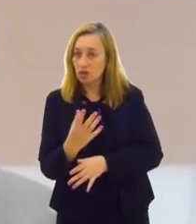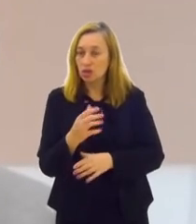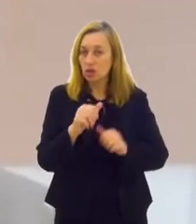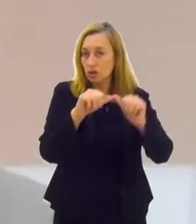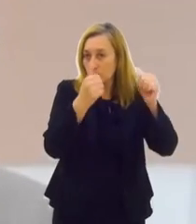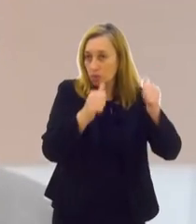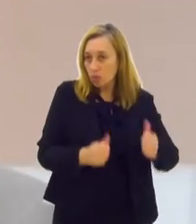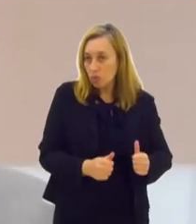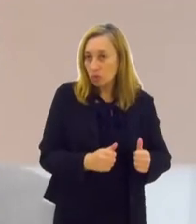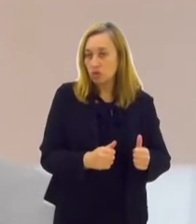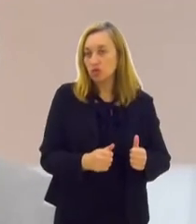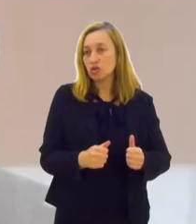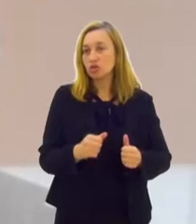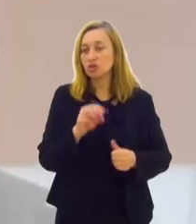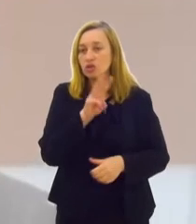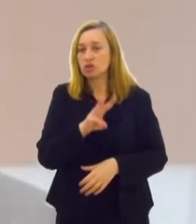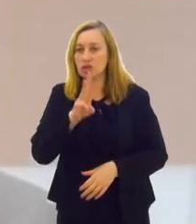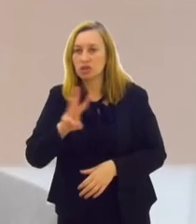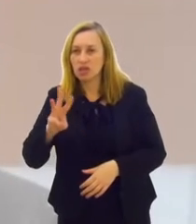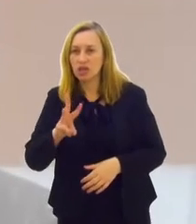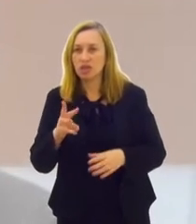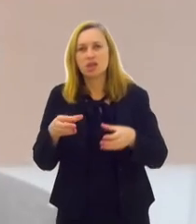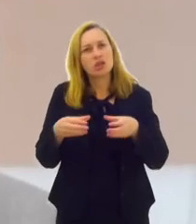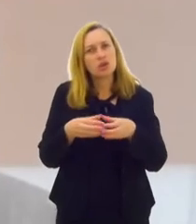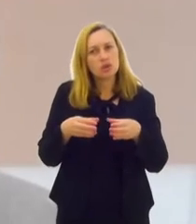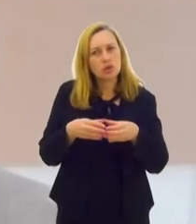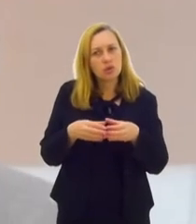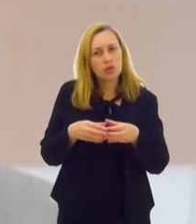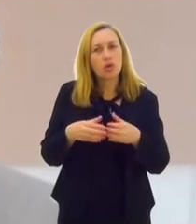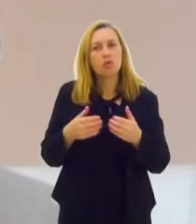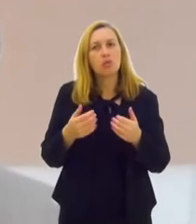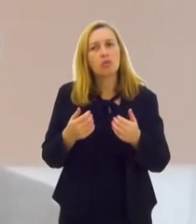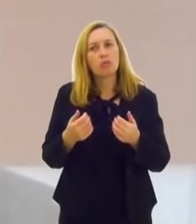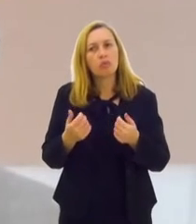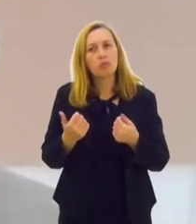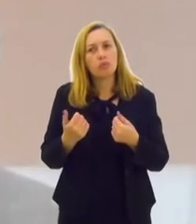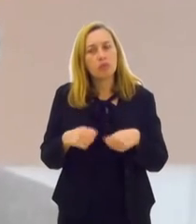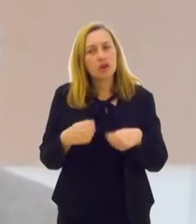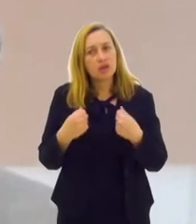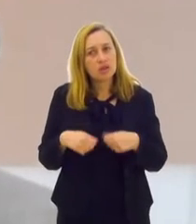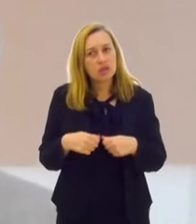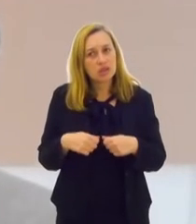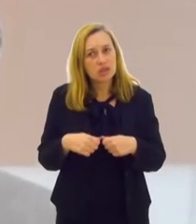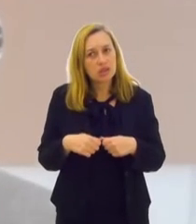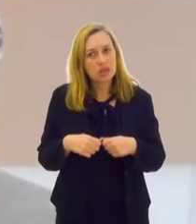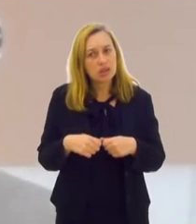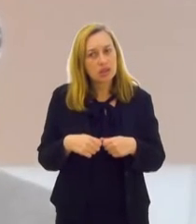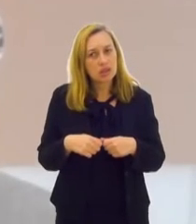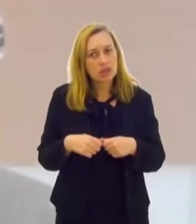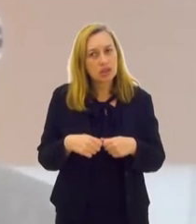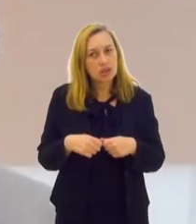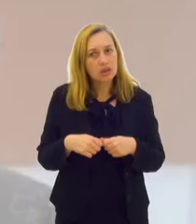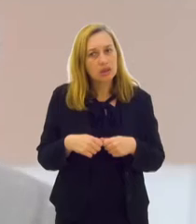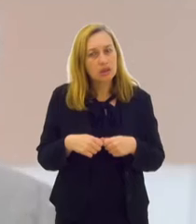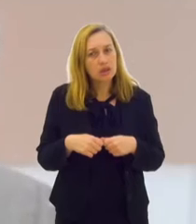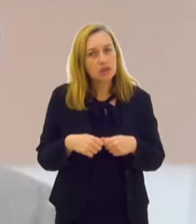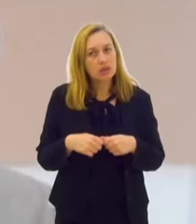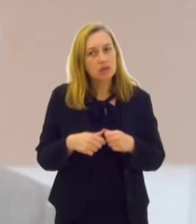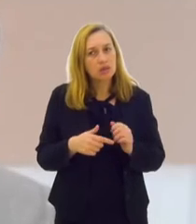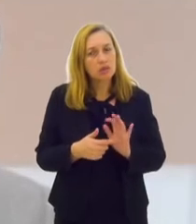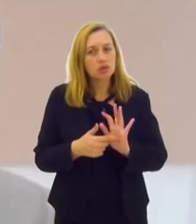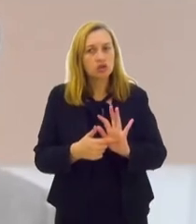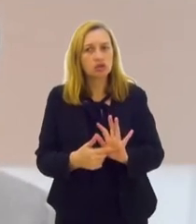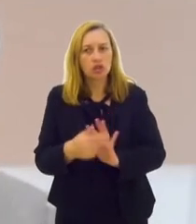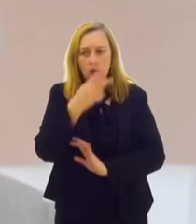de push, de envio de mensagens, de grupos, tem que disponibilizar para o